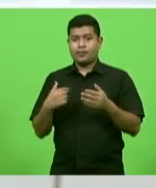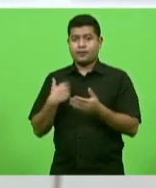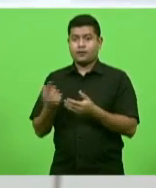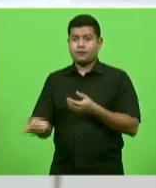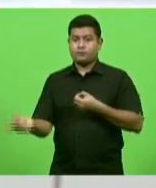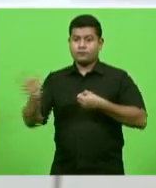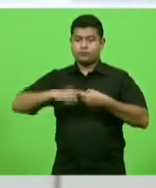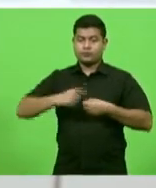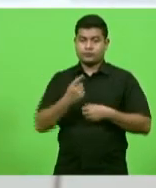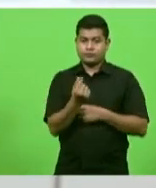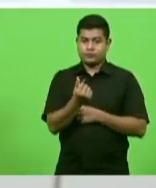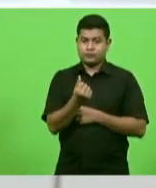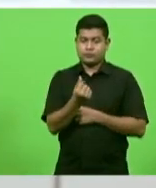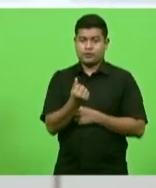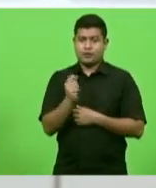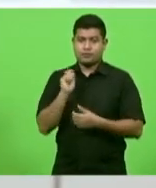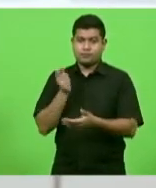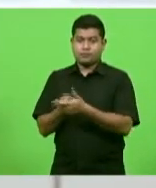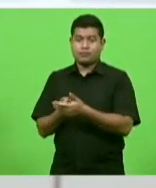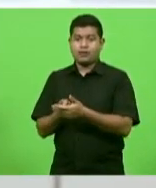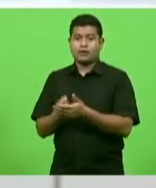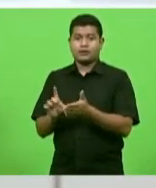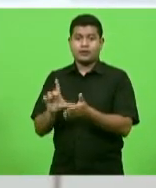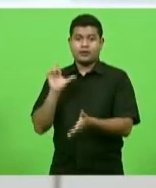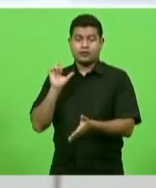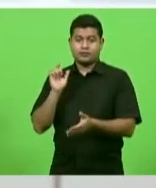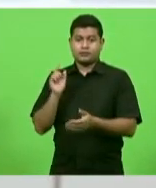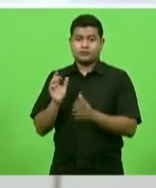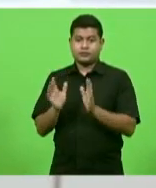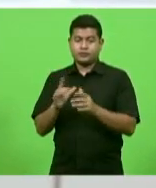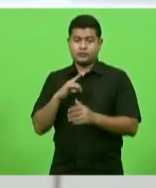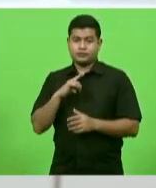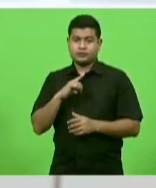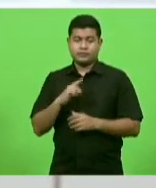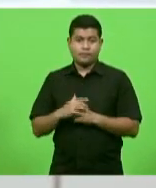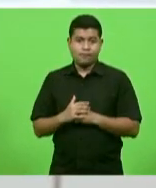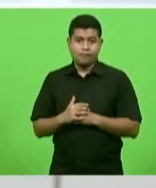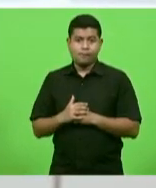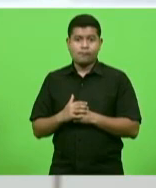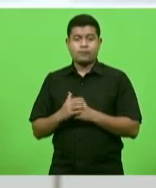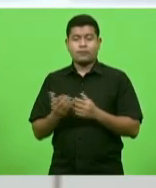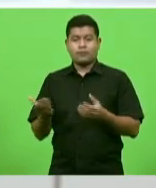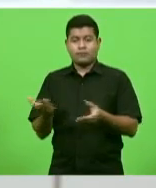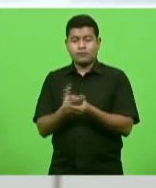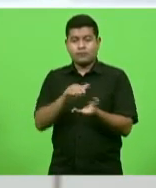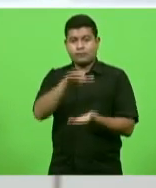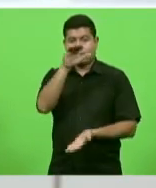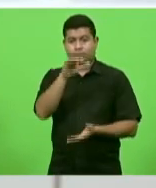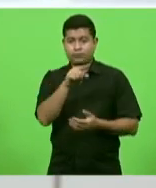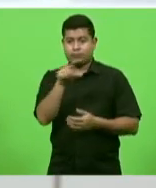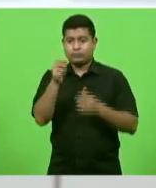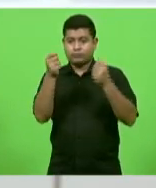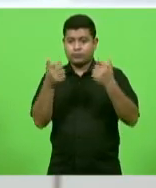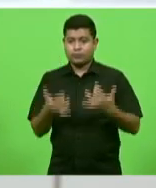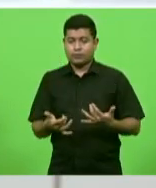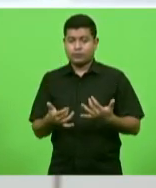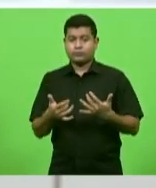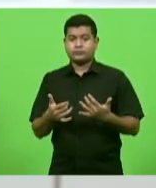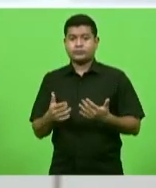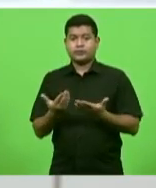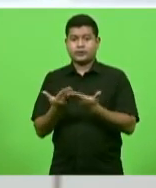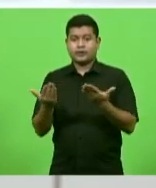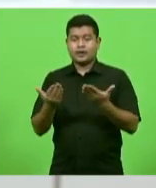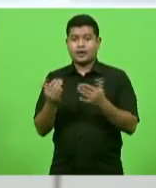dos valores pagos de forma antecipada estão assertiva É constatada nos autos por meio de declaração emitida pelo